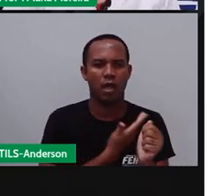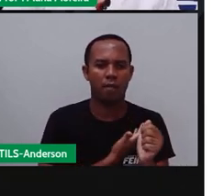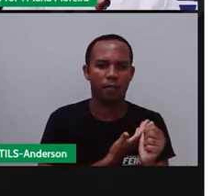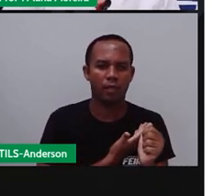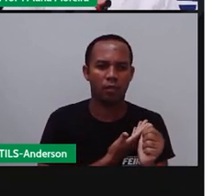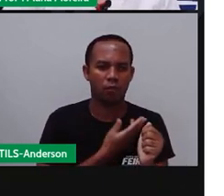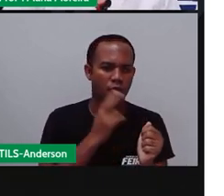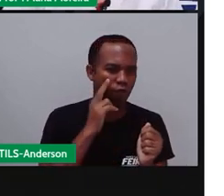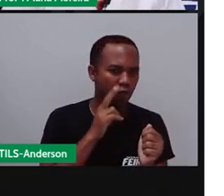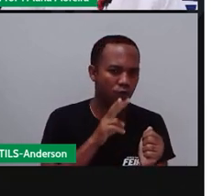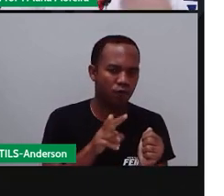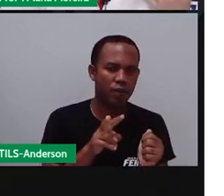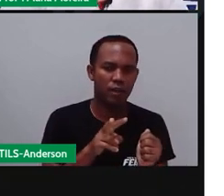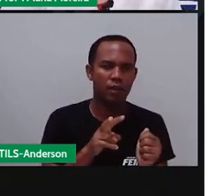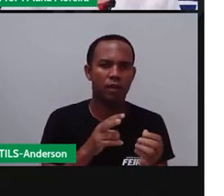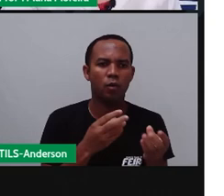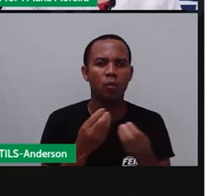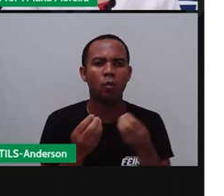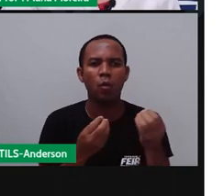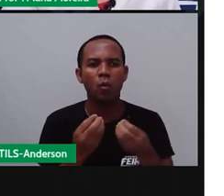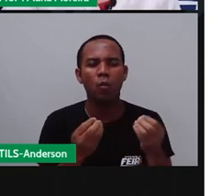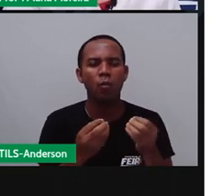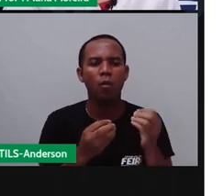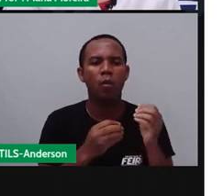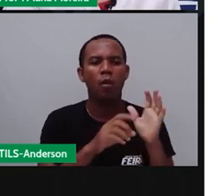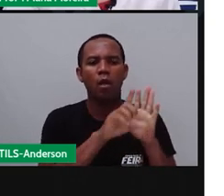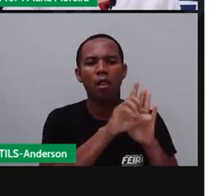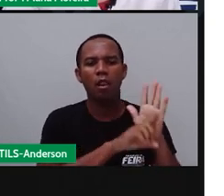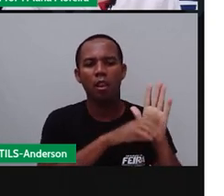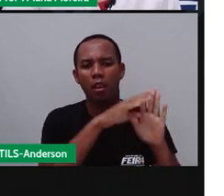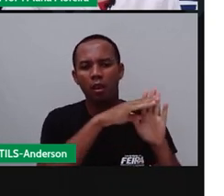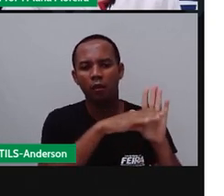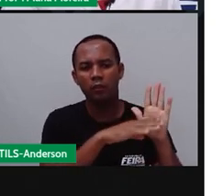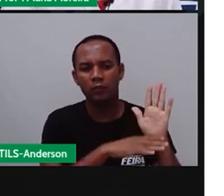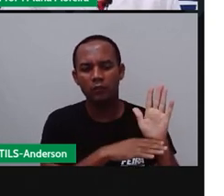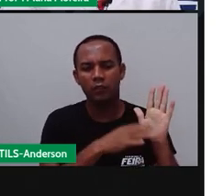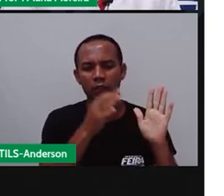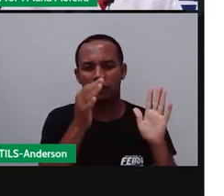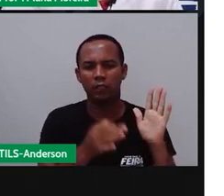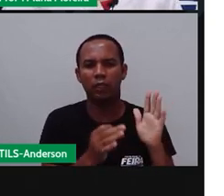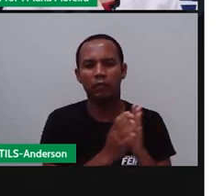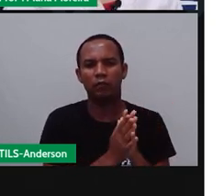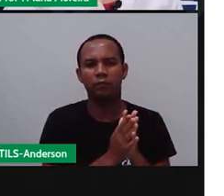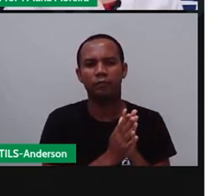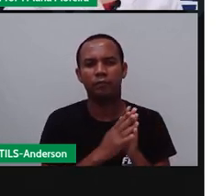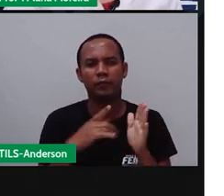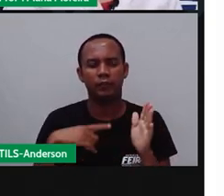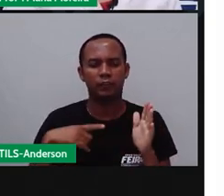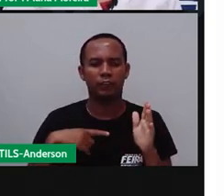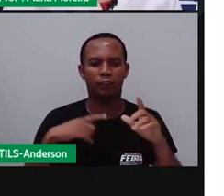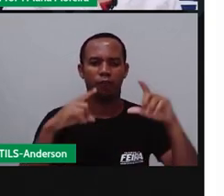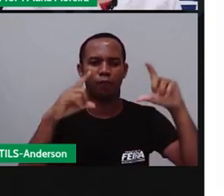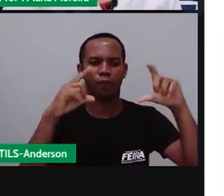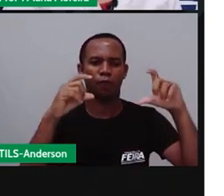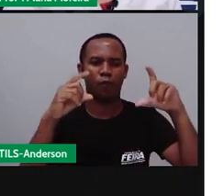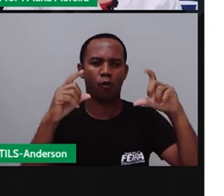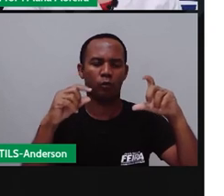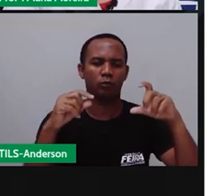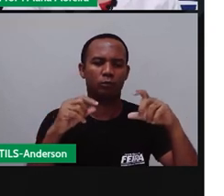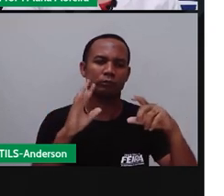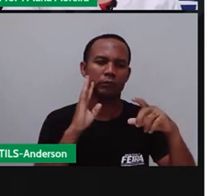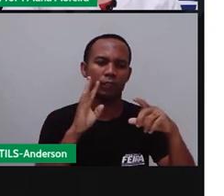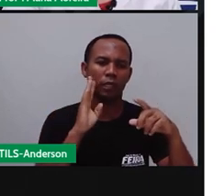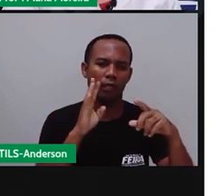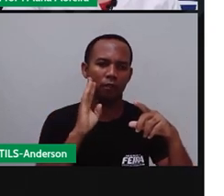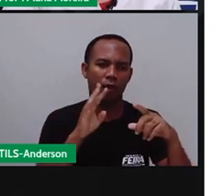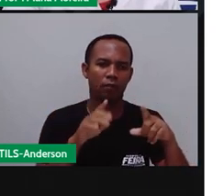para eles verem, na verdade, que tipos de lista vocês fizeram, né? E aí tirem aquela foto bacana e mandem aí para os seus